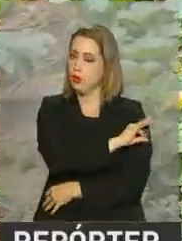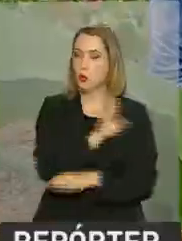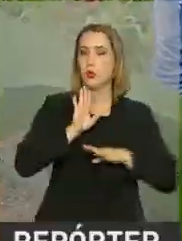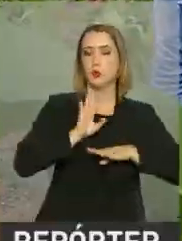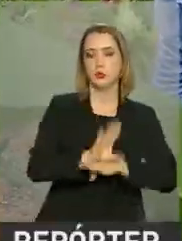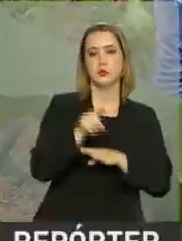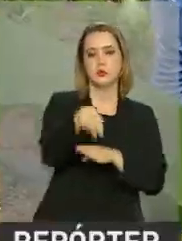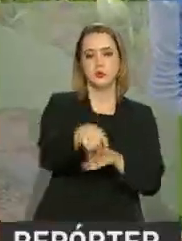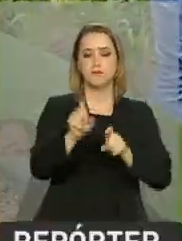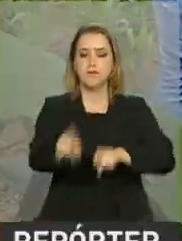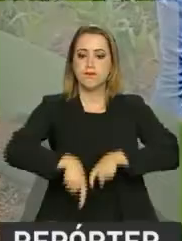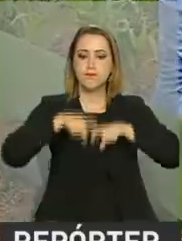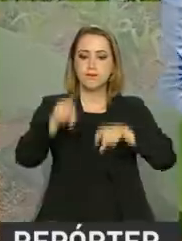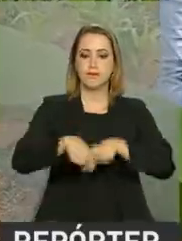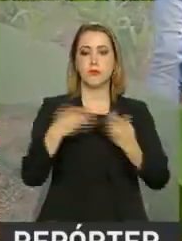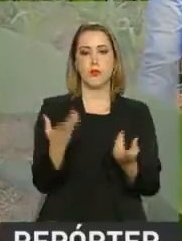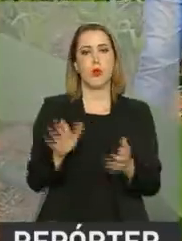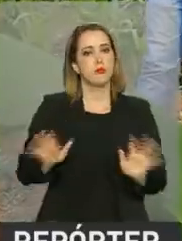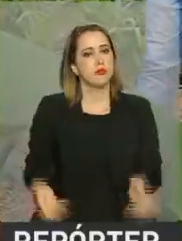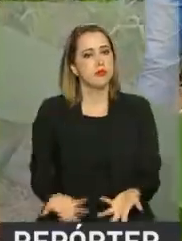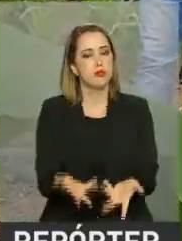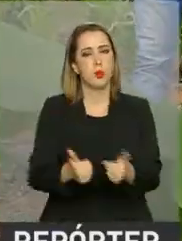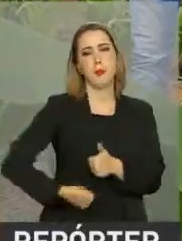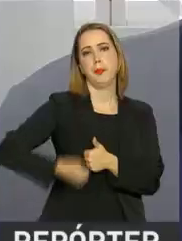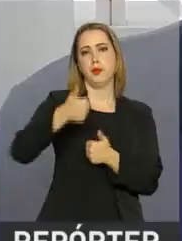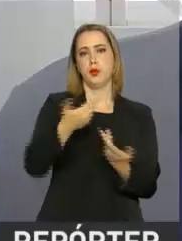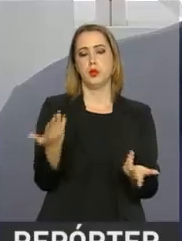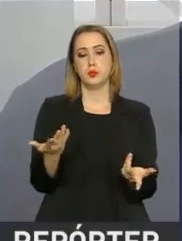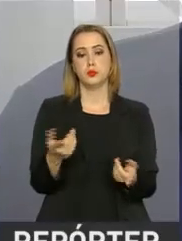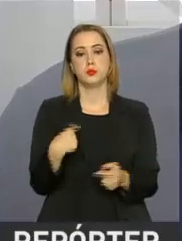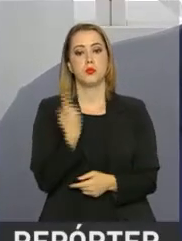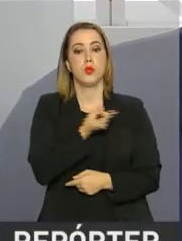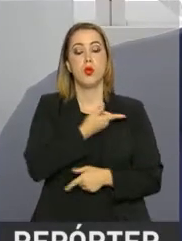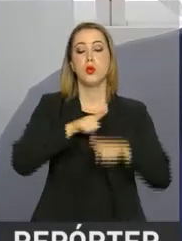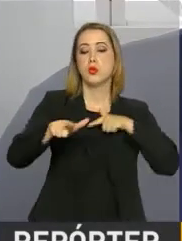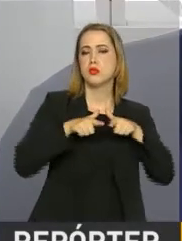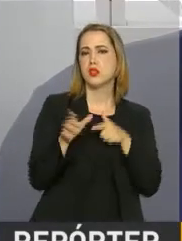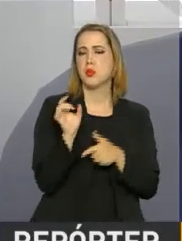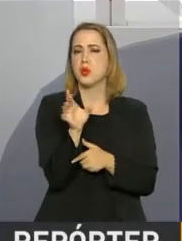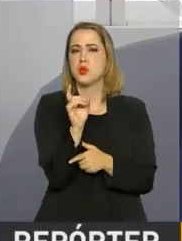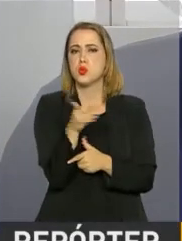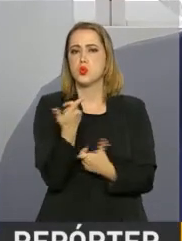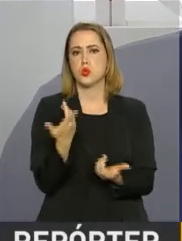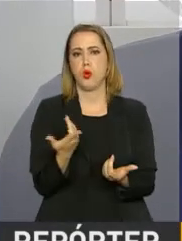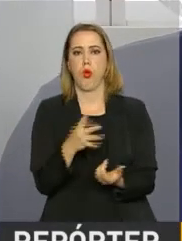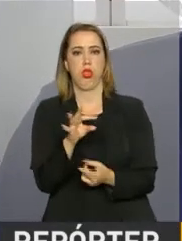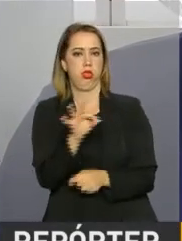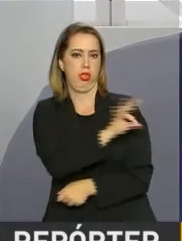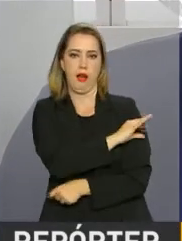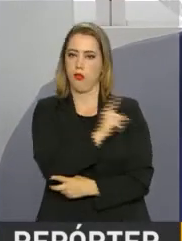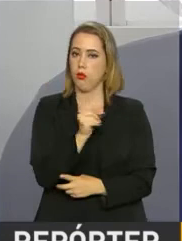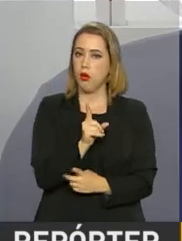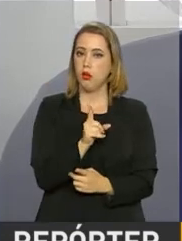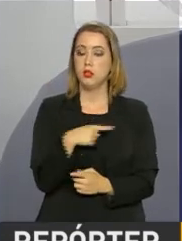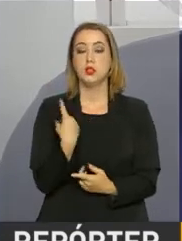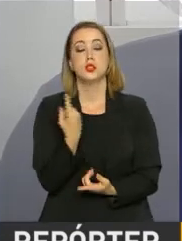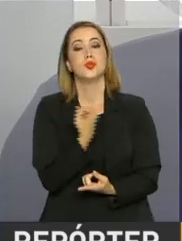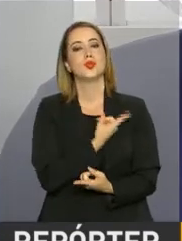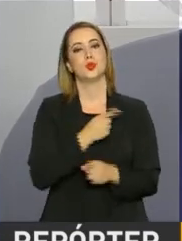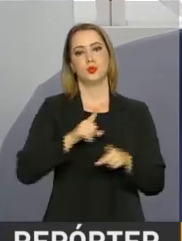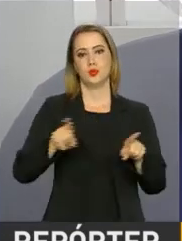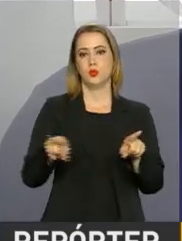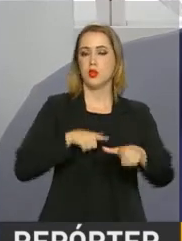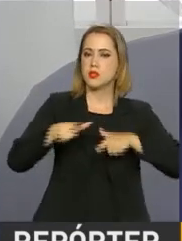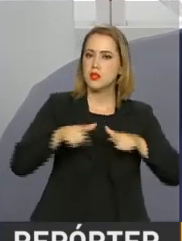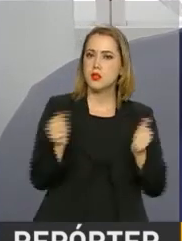esses agricultores para que possam produzir mais e melhor prova atuamos não apenas na parte técnica de produção mas sim